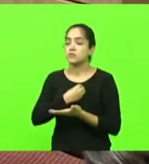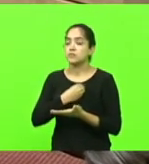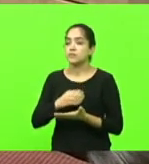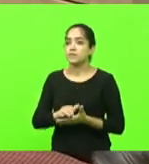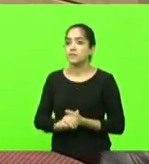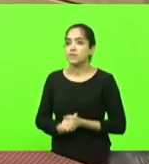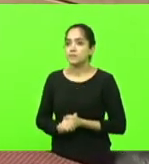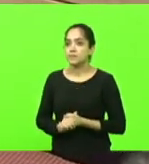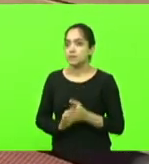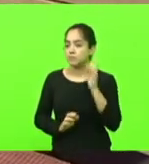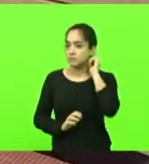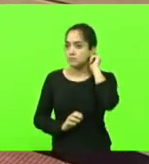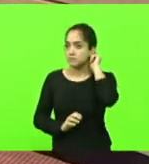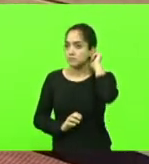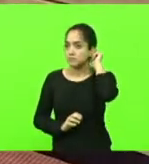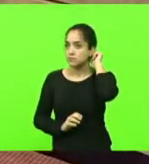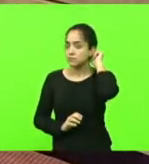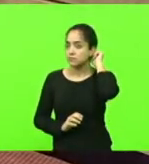quórum.